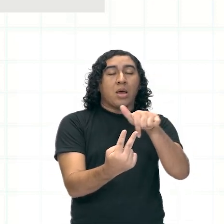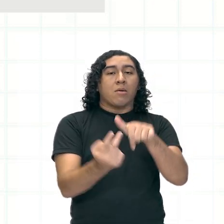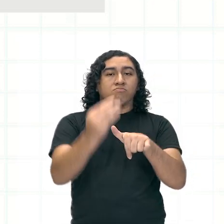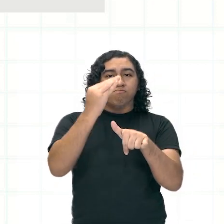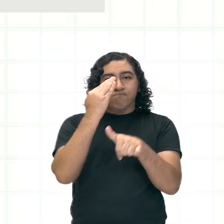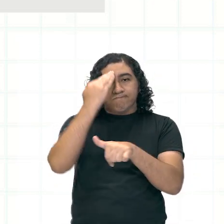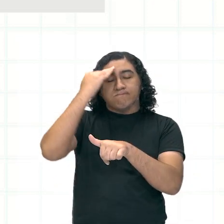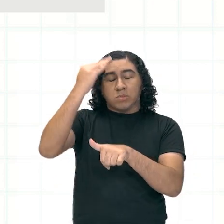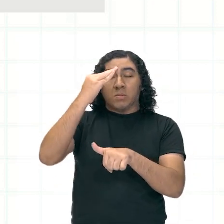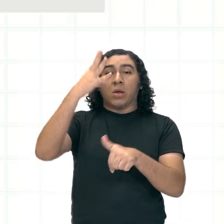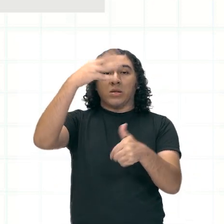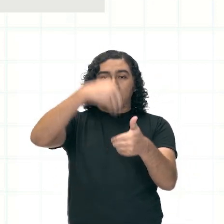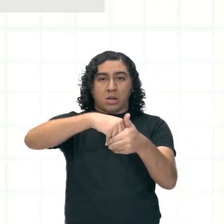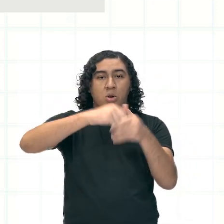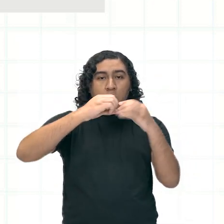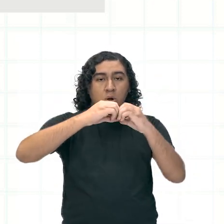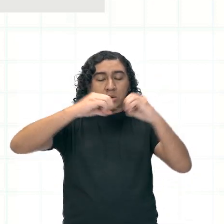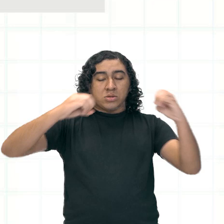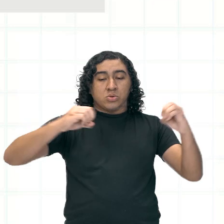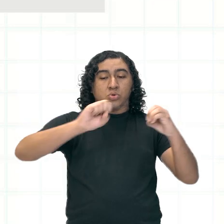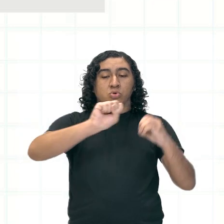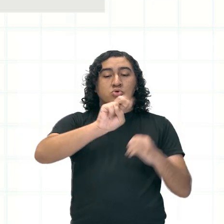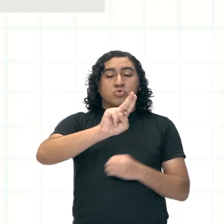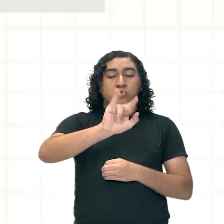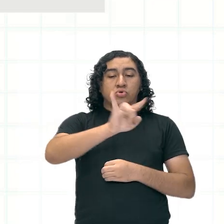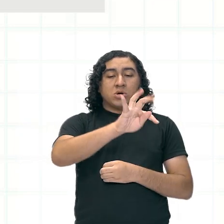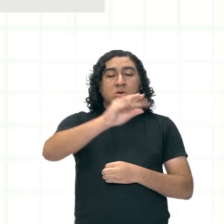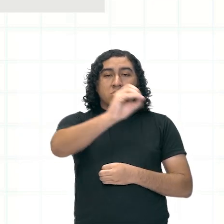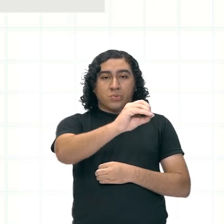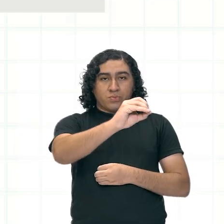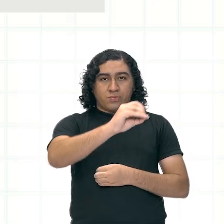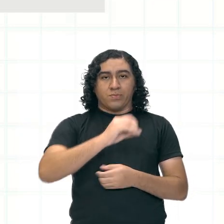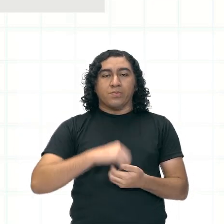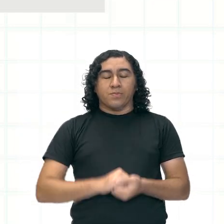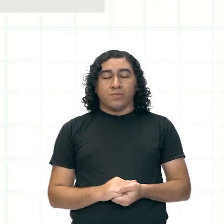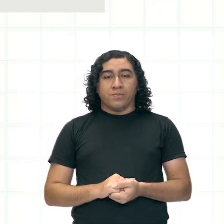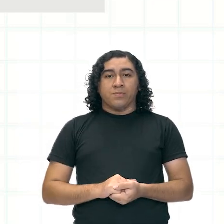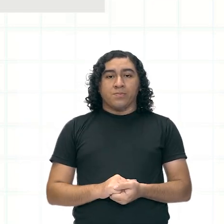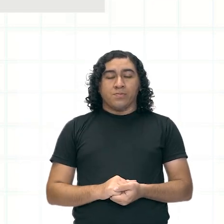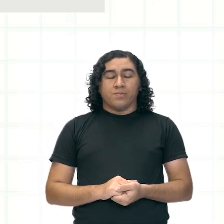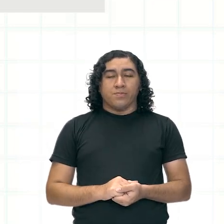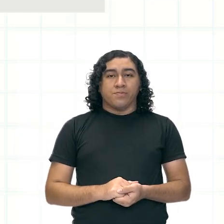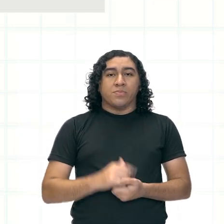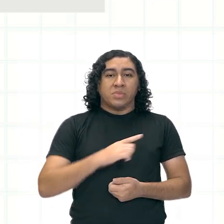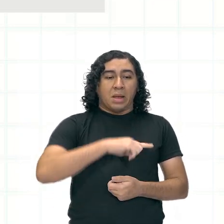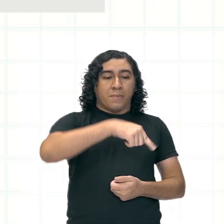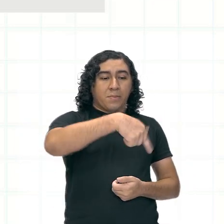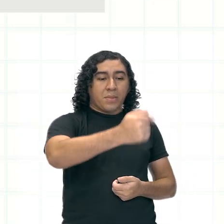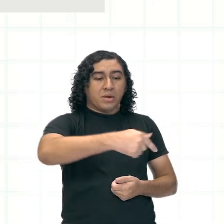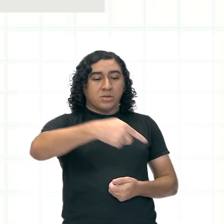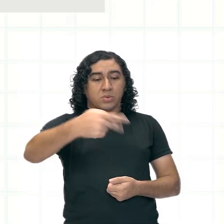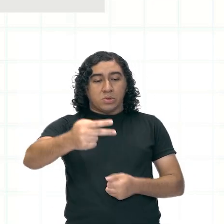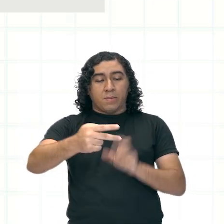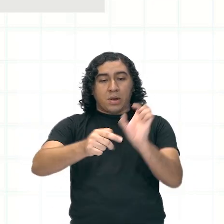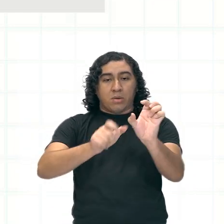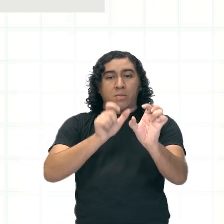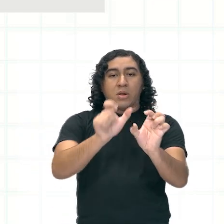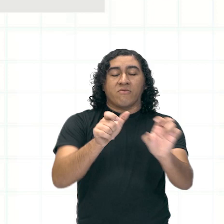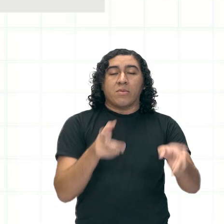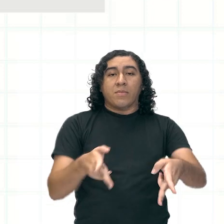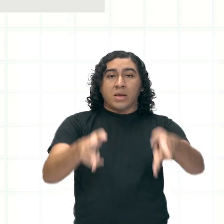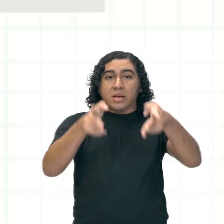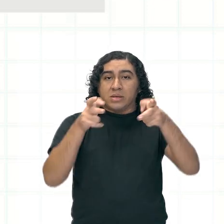oração. Está aqui o nosso sujeito. Fauna e flora é o nosso sujeito. Tenho essas duas palavras. Observe que